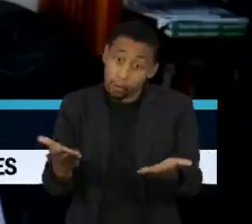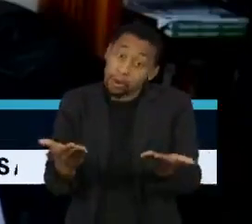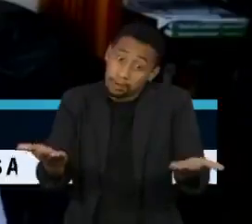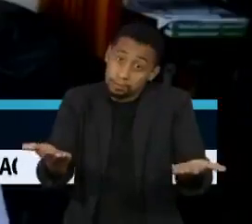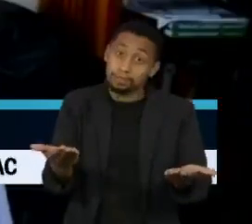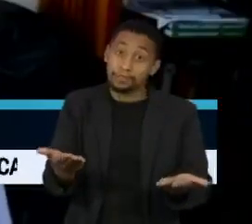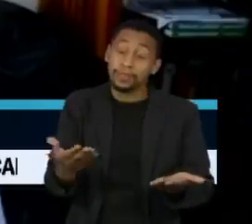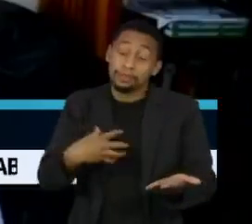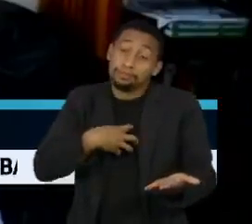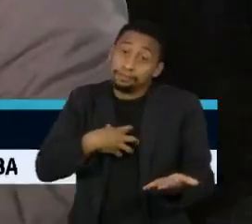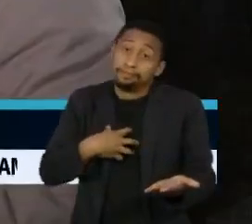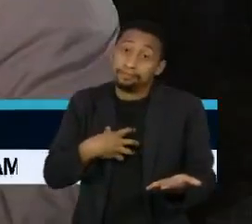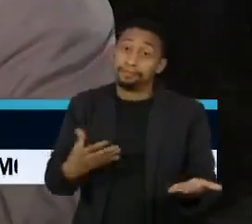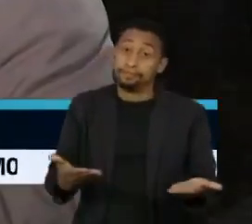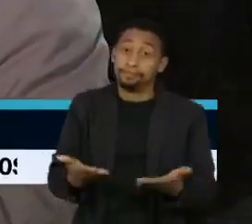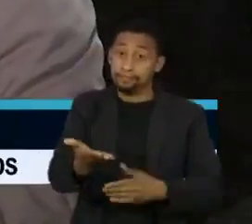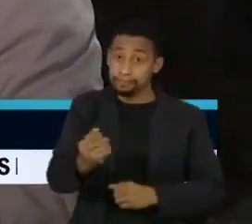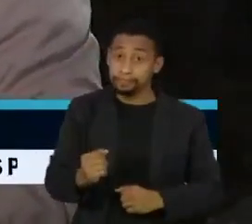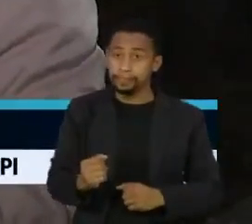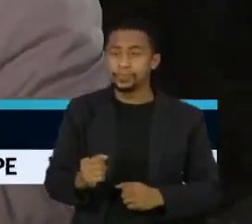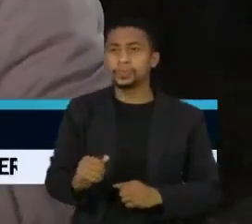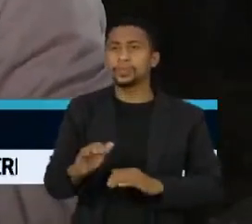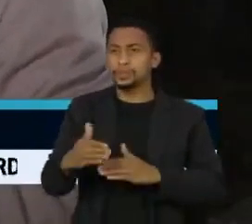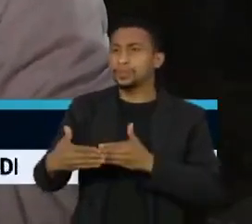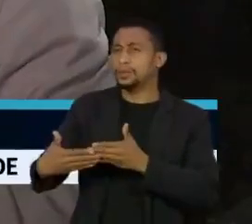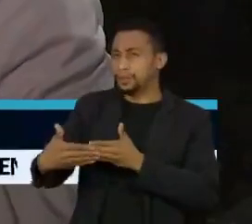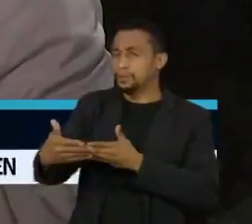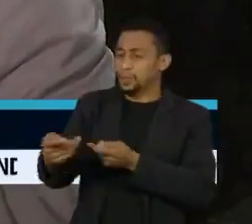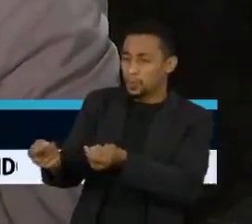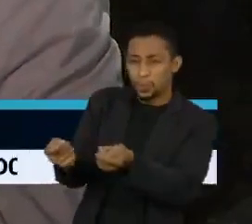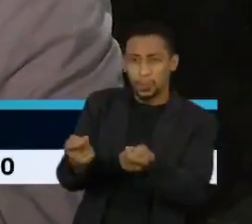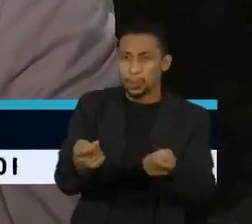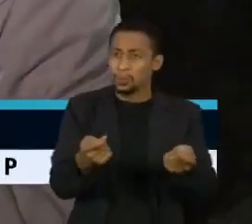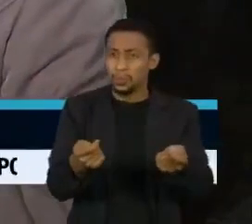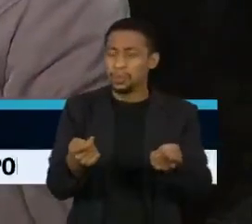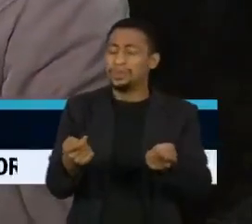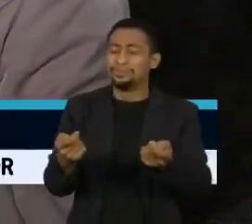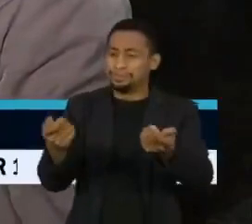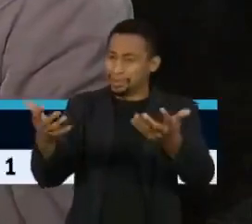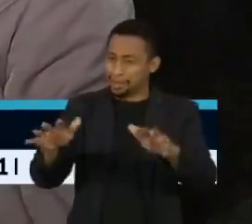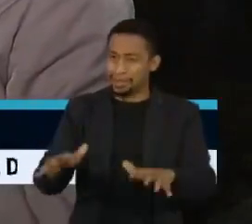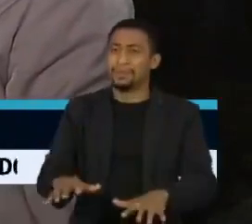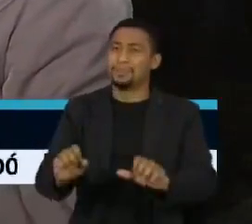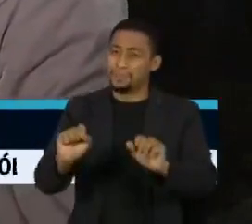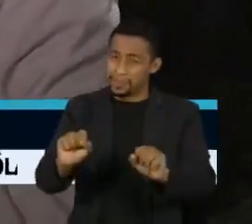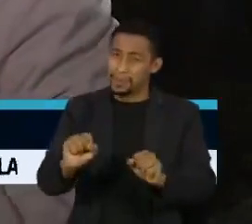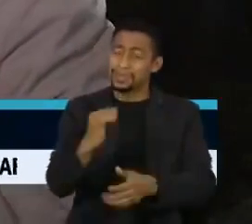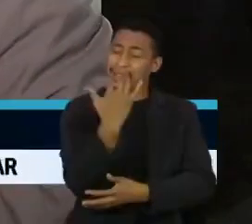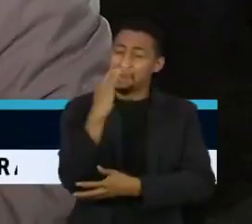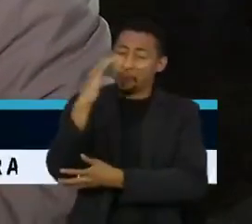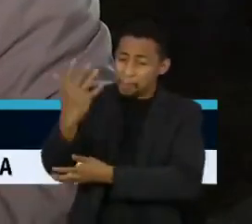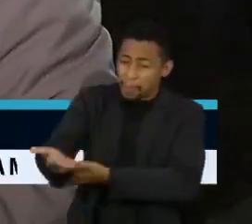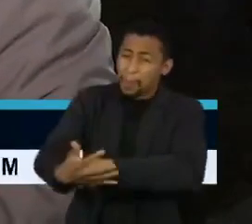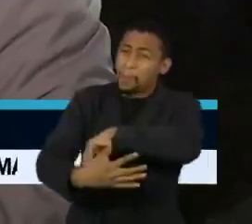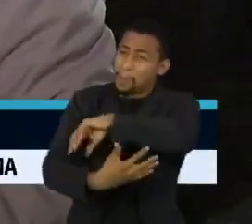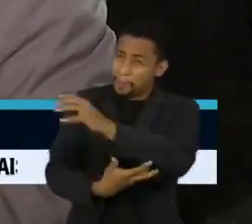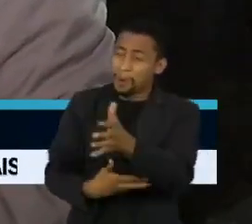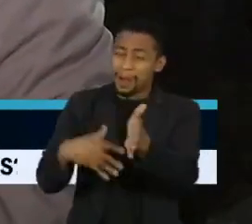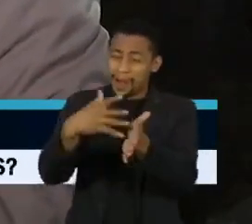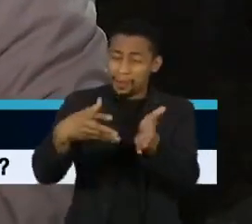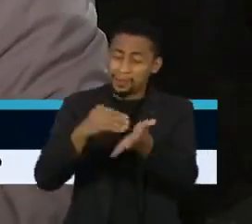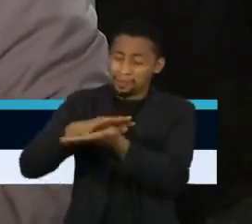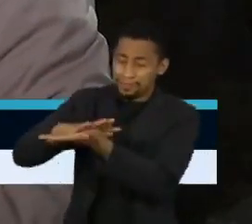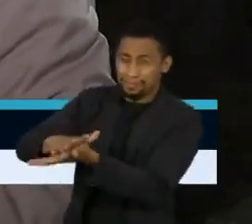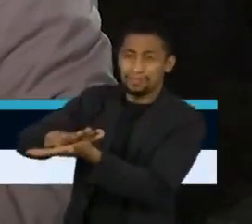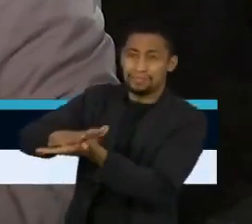nós estamos vendo hoje. A situação pode sair de controle. A destruição de florestas, como a Amazônia, num